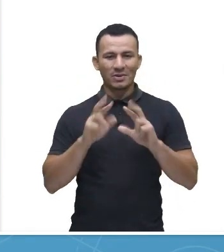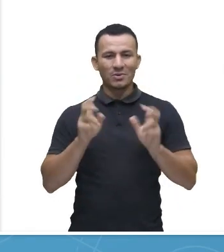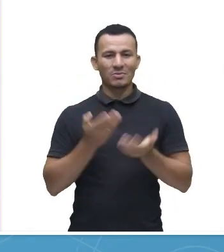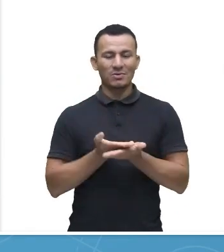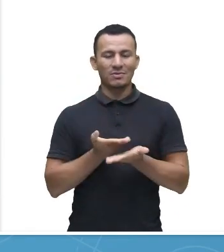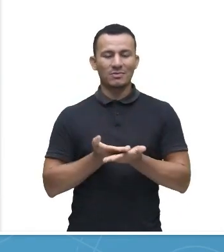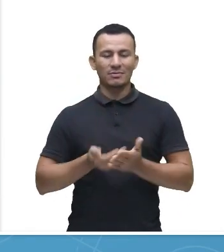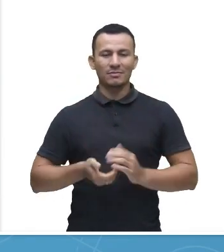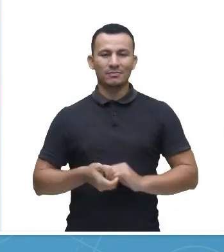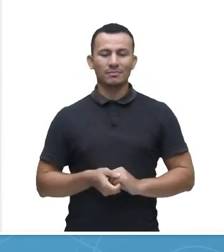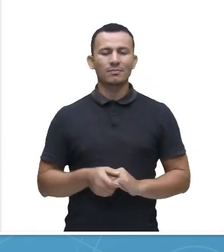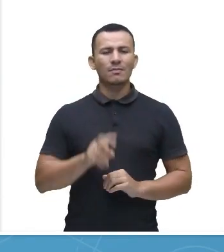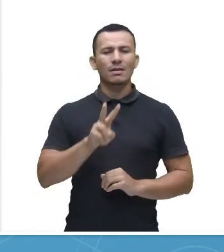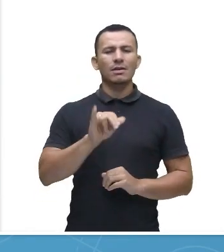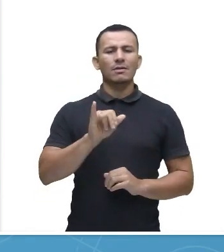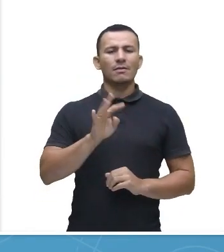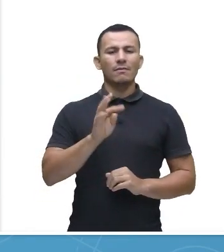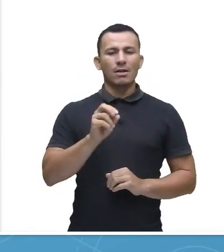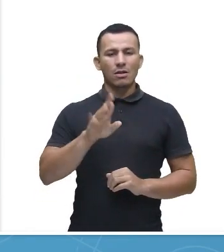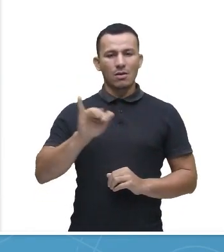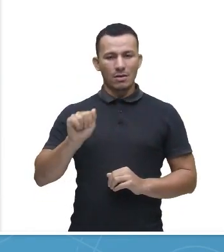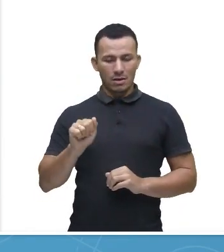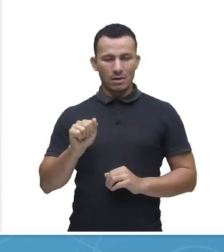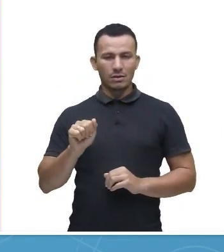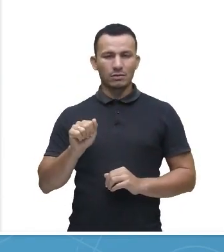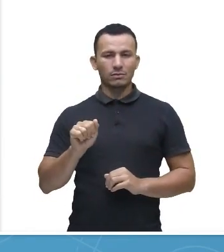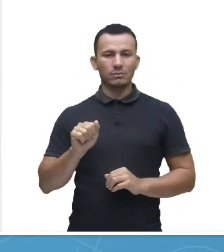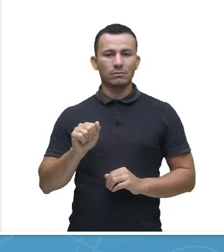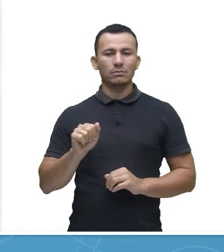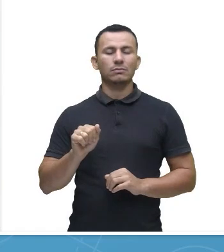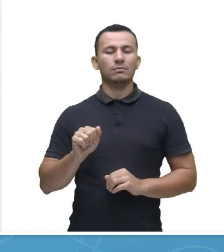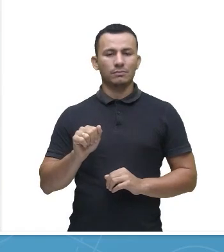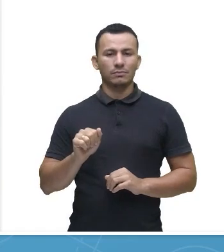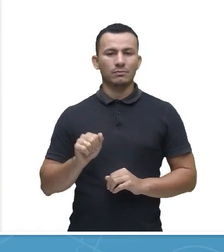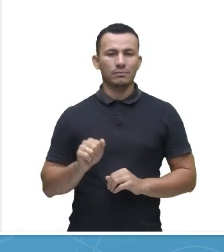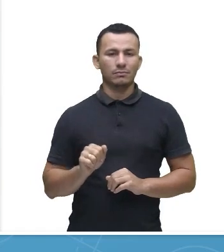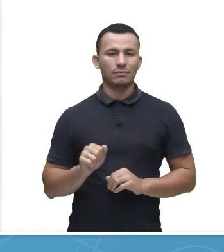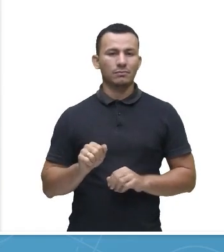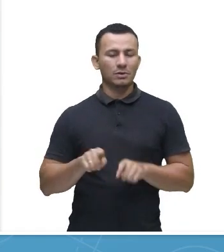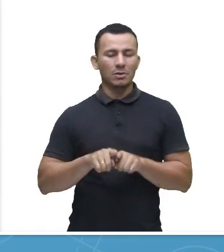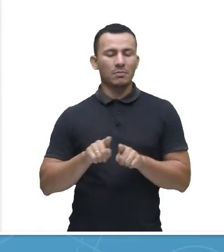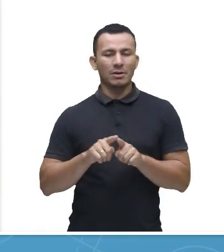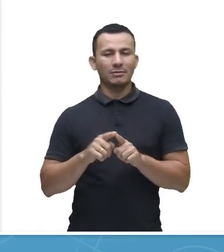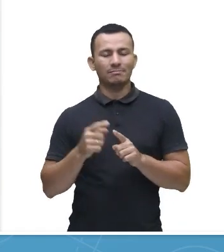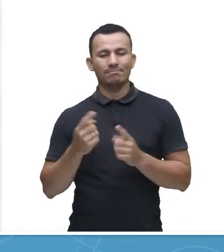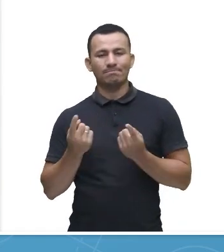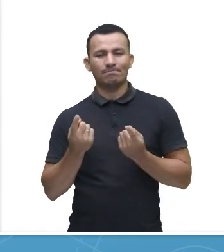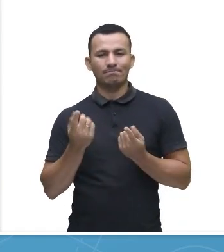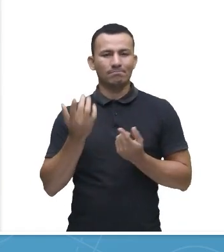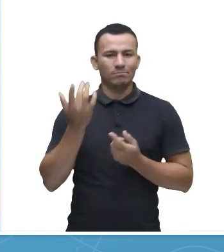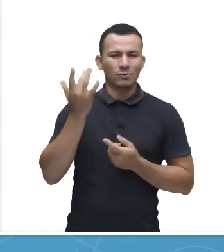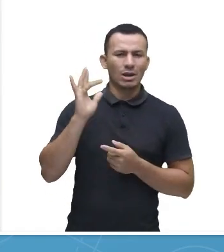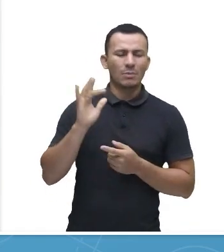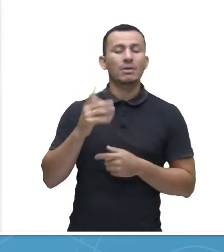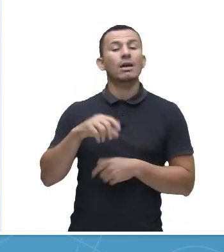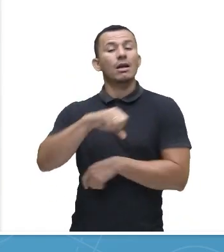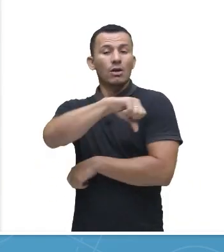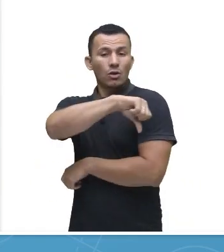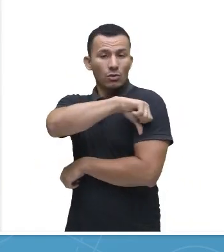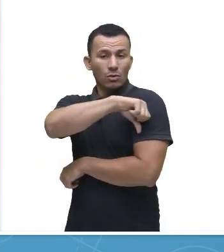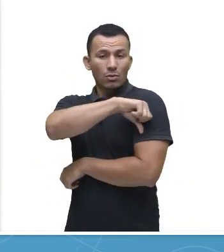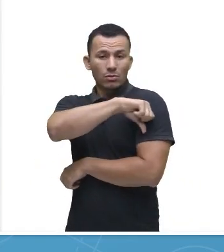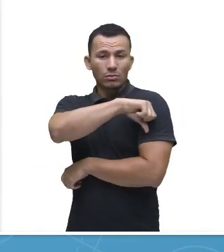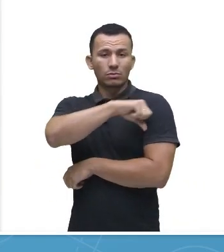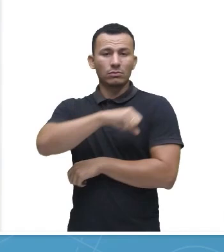Vamos ver, a Vitória respondeu também, tá aí, não sabem qual série é essa, é a nona série,